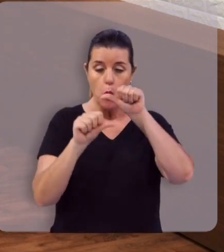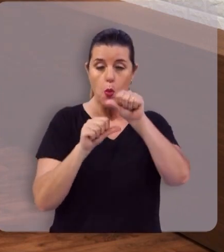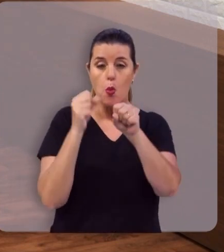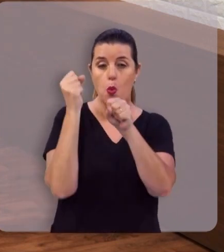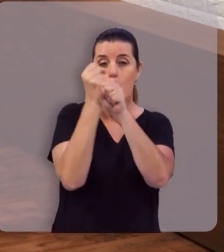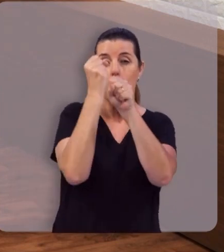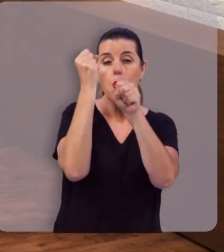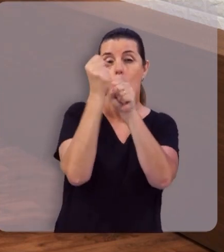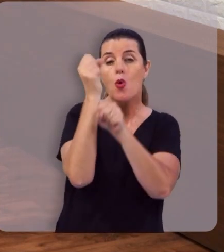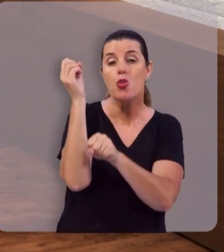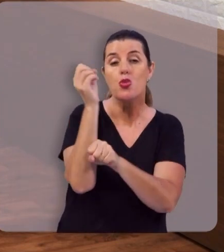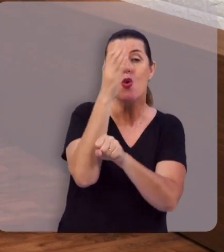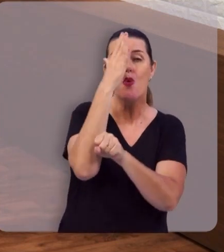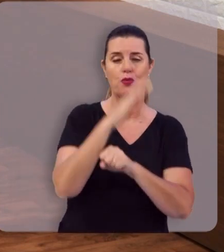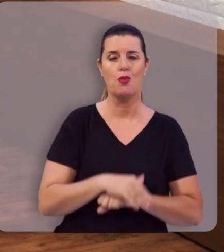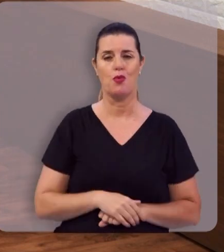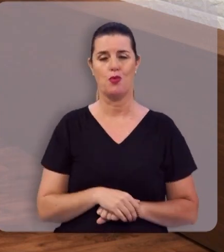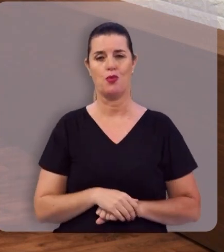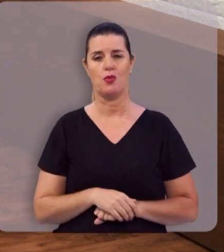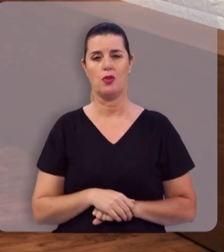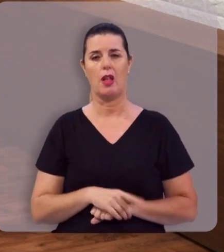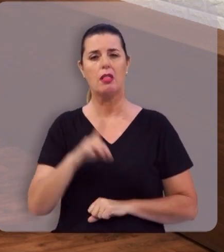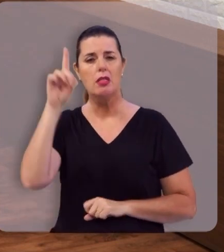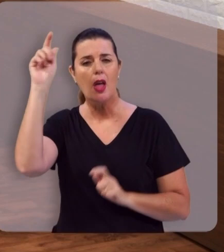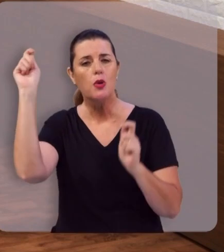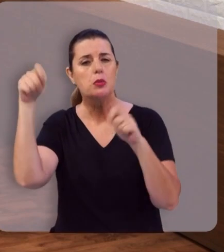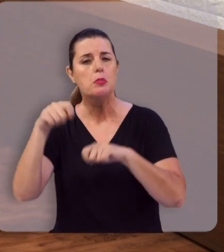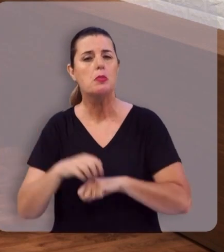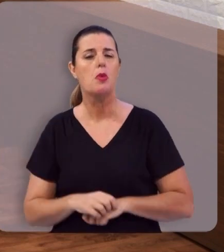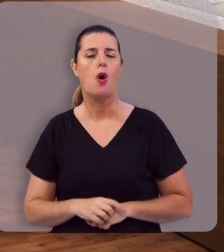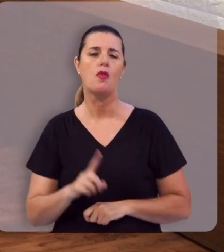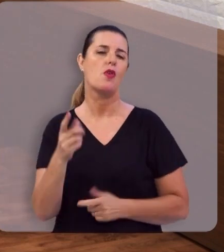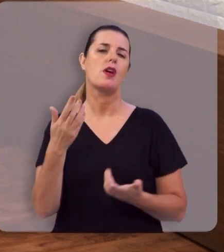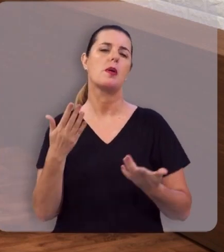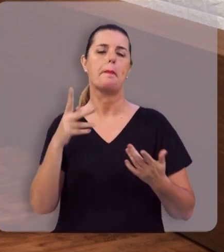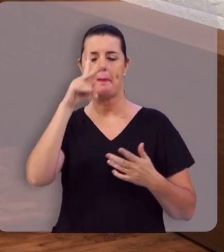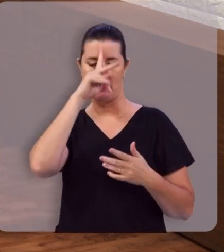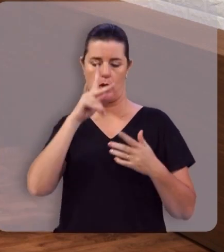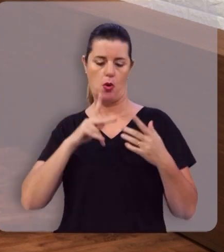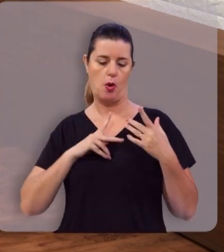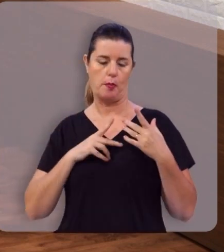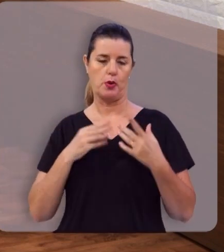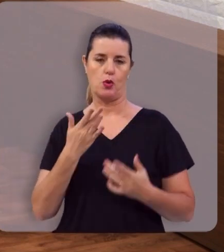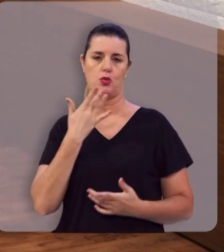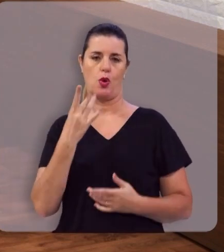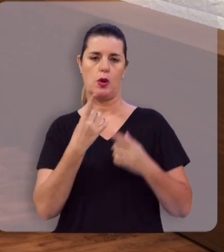Senhor. É Deus quem restaura. Você não se recompõe